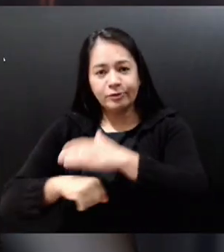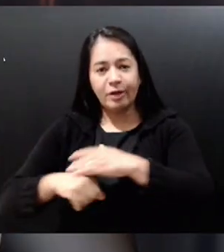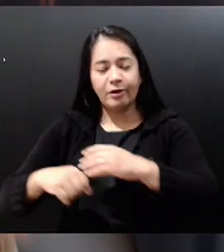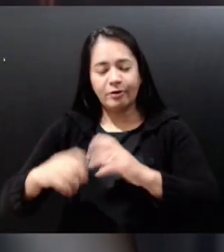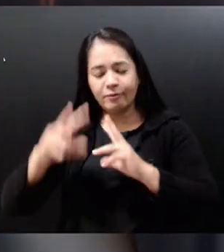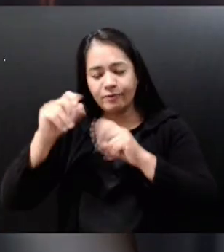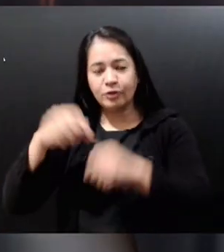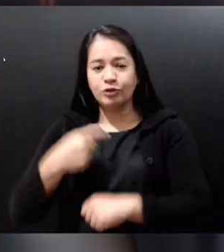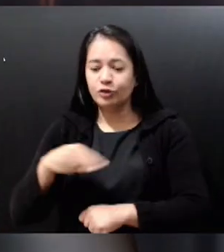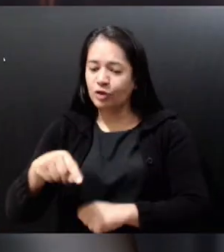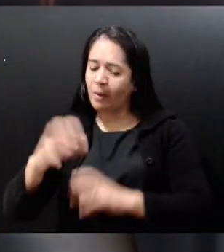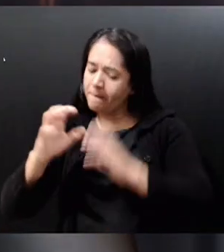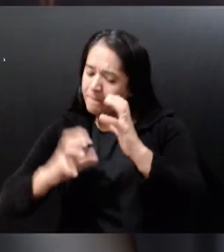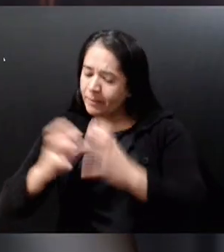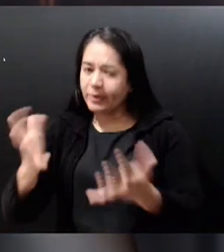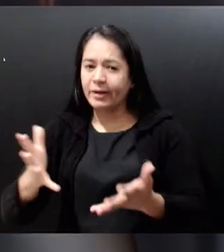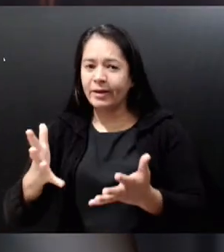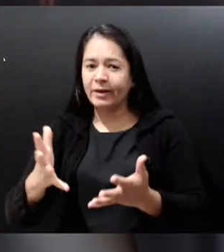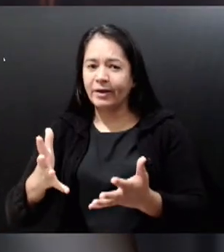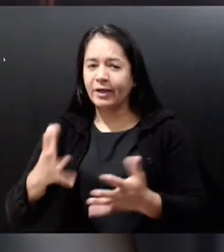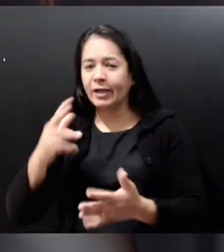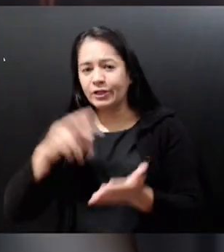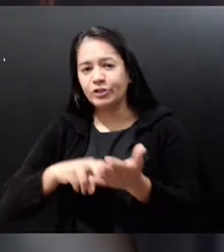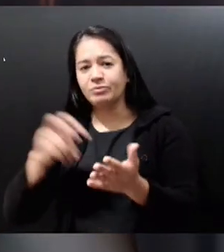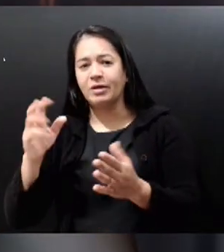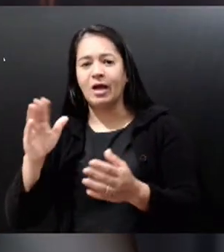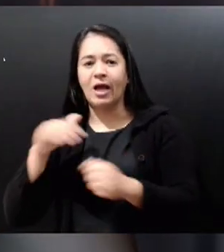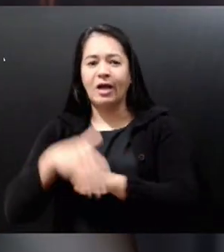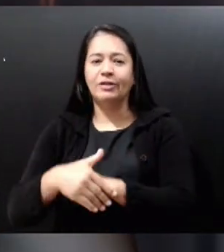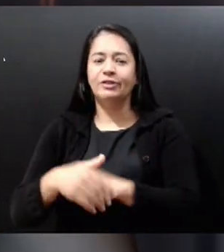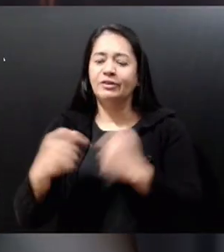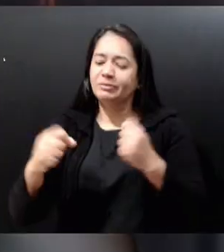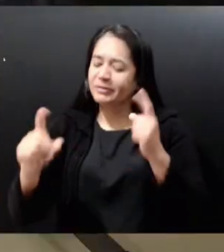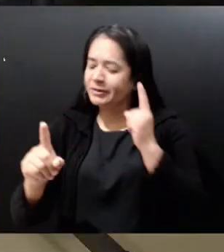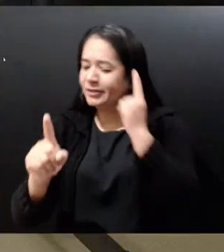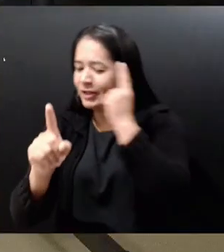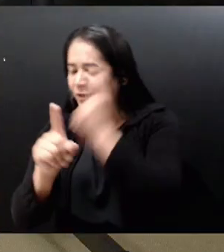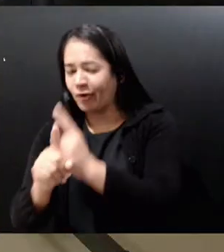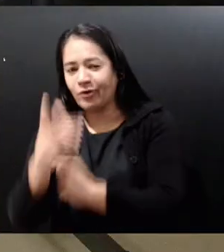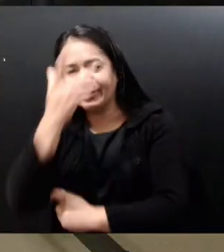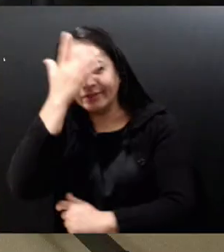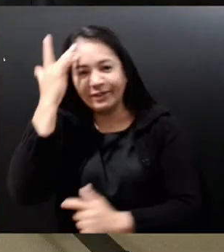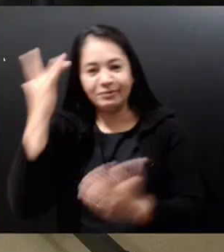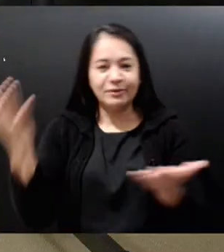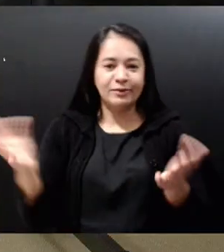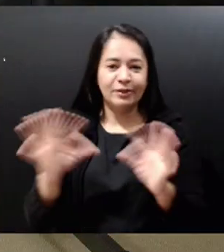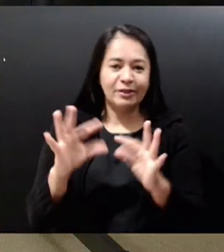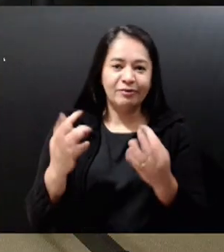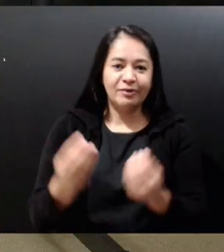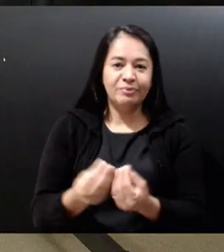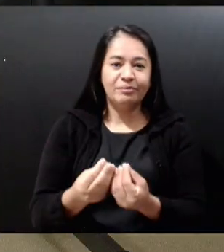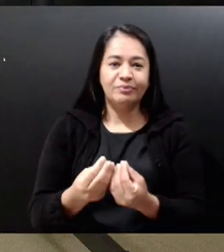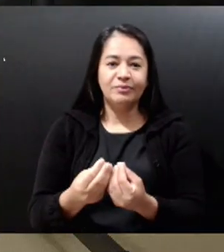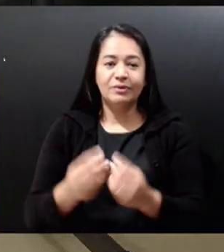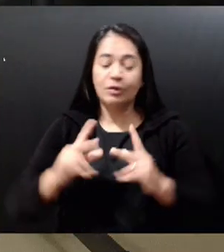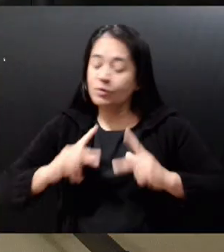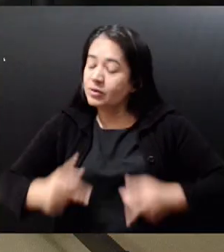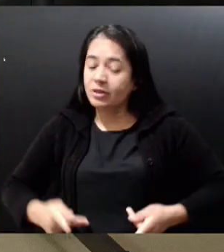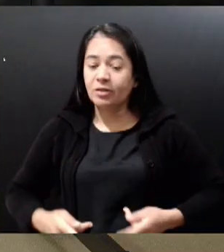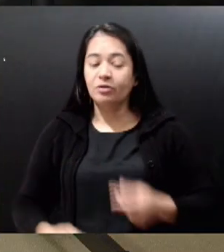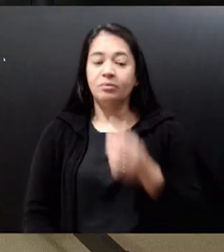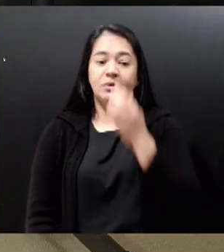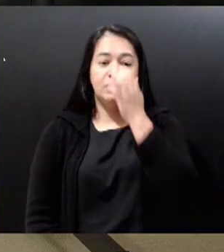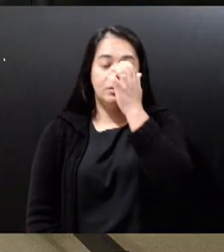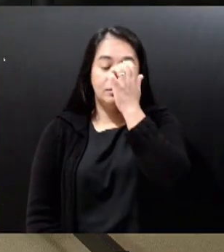você briga de manhã, à noite você tem que encontrar as pessoas, Ser humanos que somos, né, você né? tem que depois encontrar